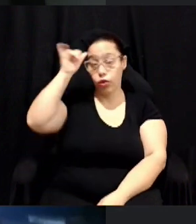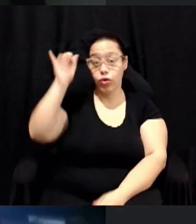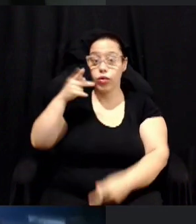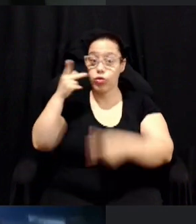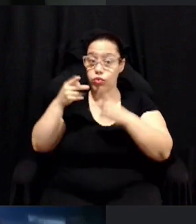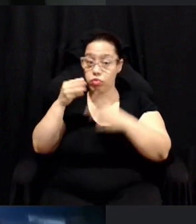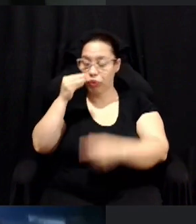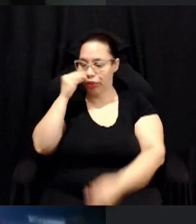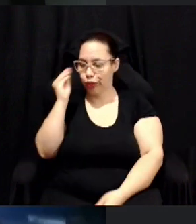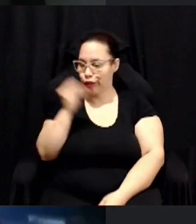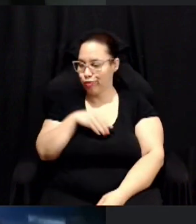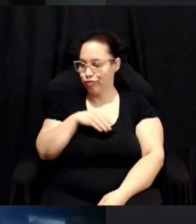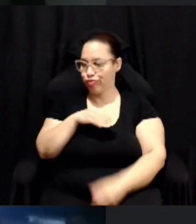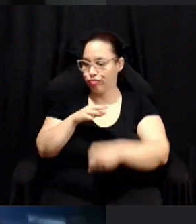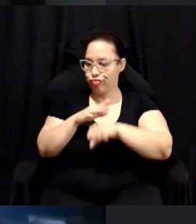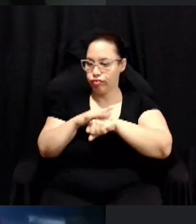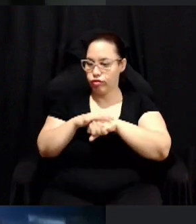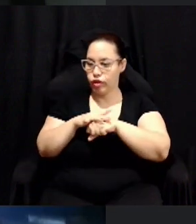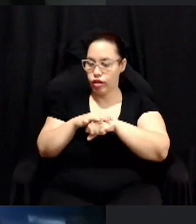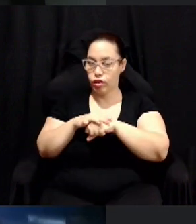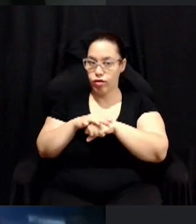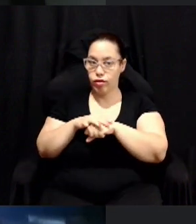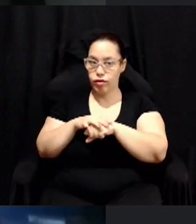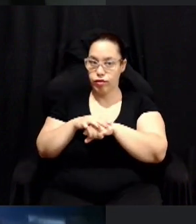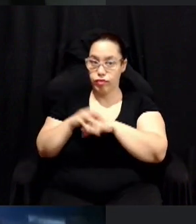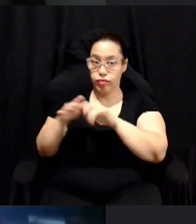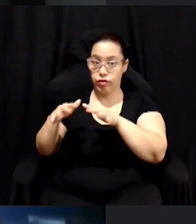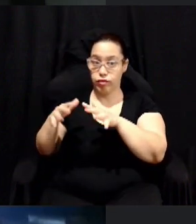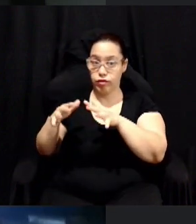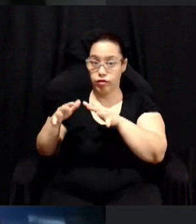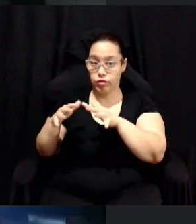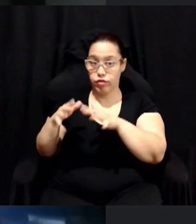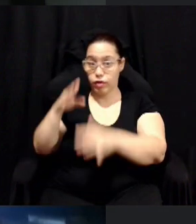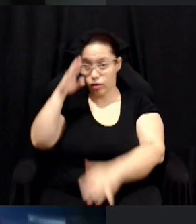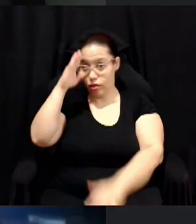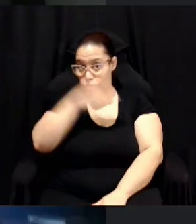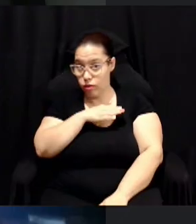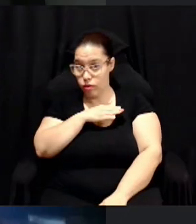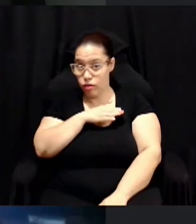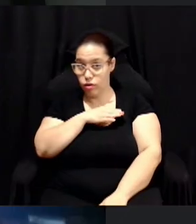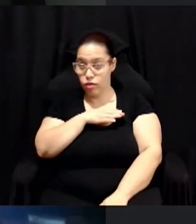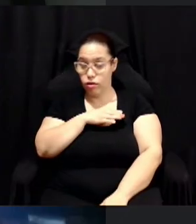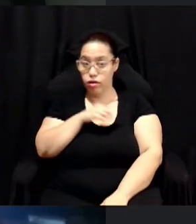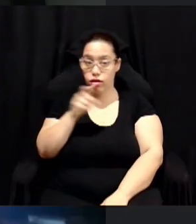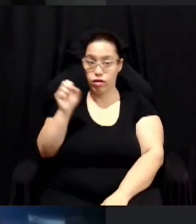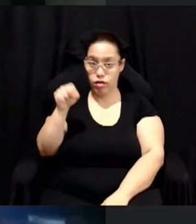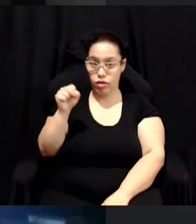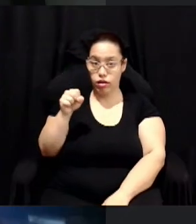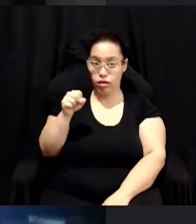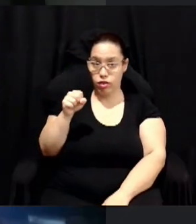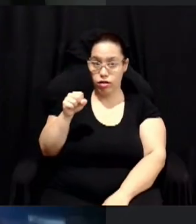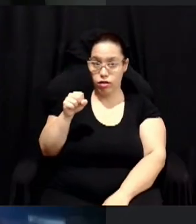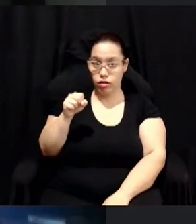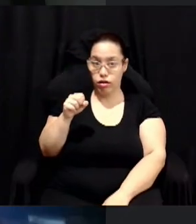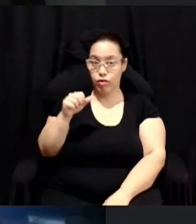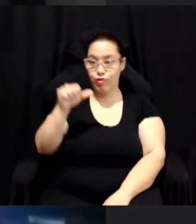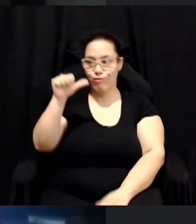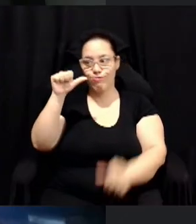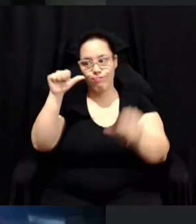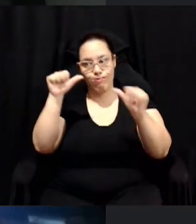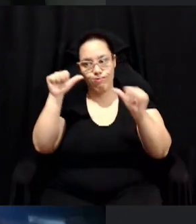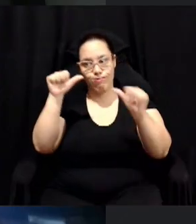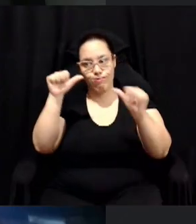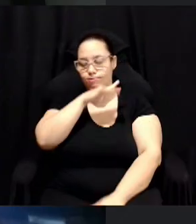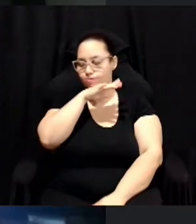porque isso é um termo inadequado, porque mal não se refere a uma doença, uma patologia, sim, algo que é ruim, né, que